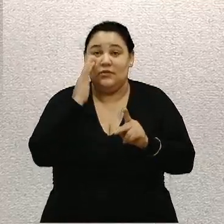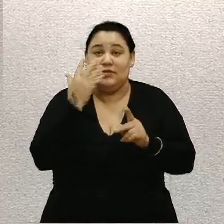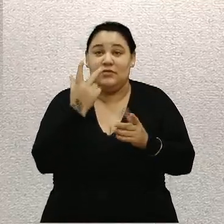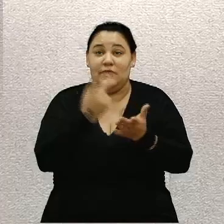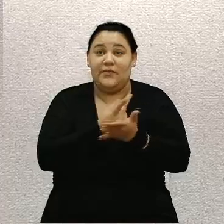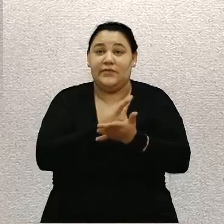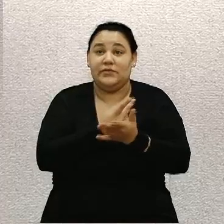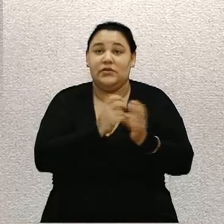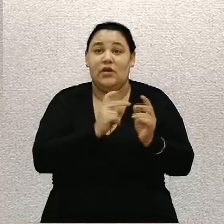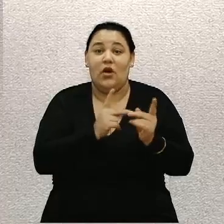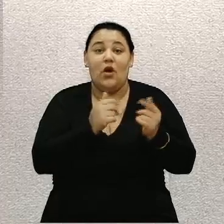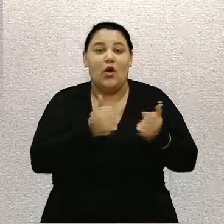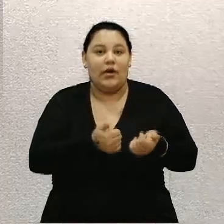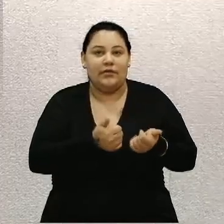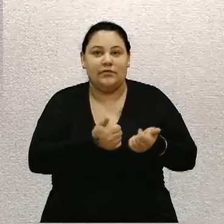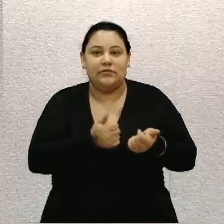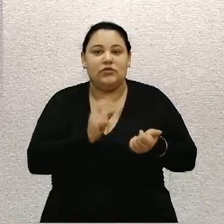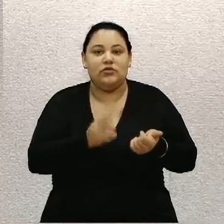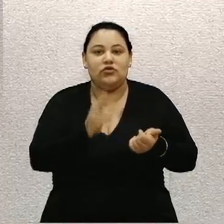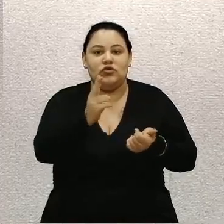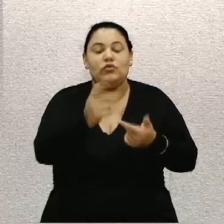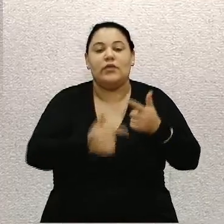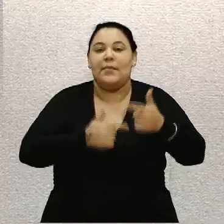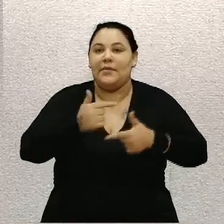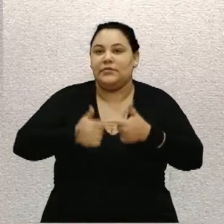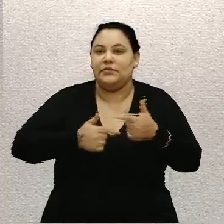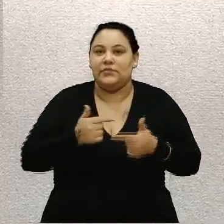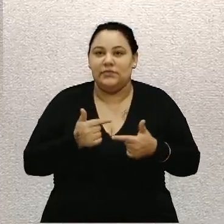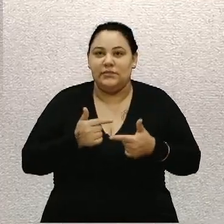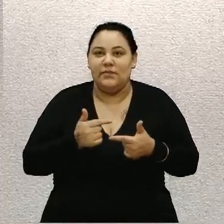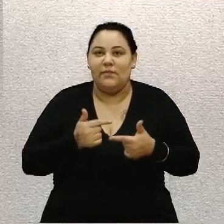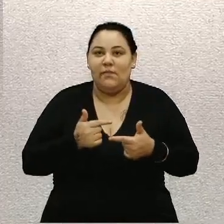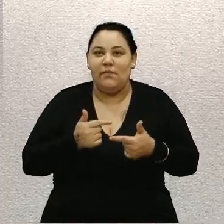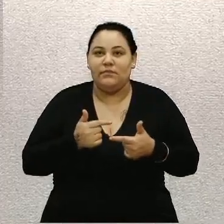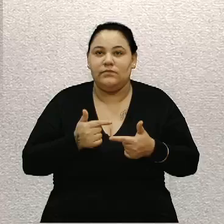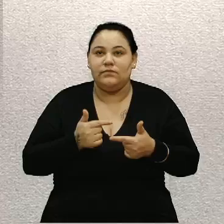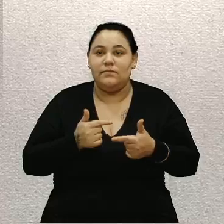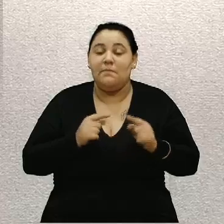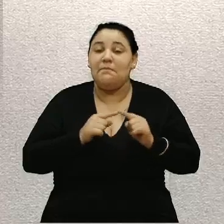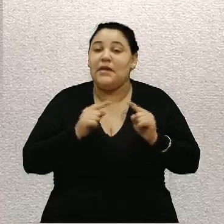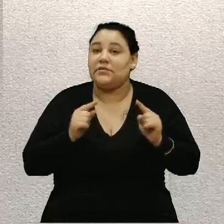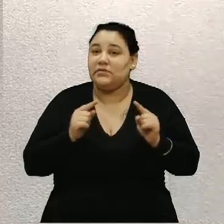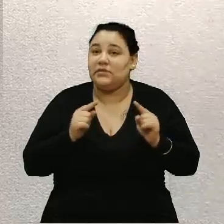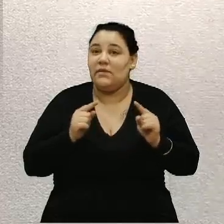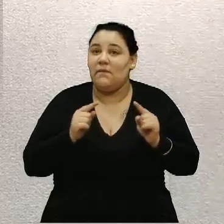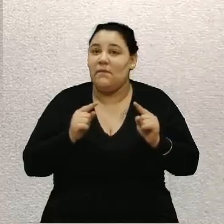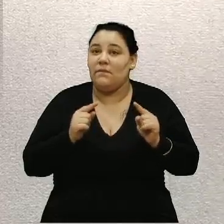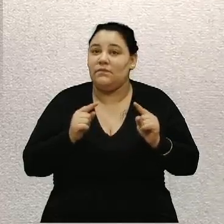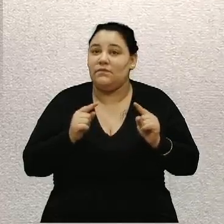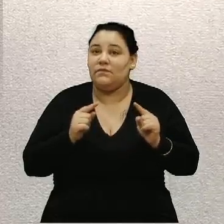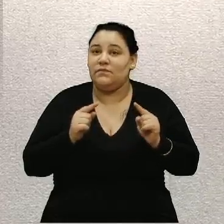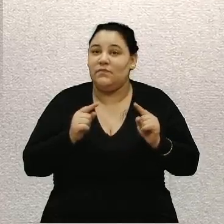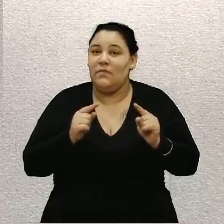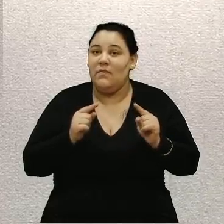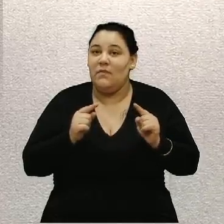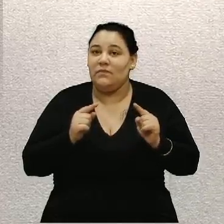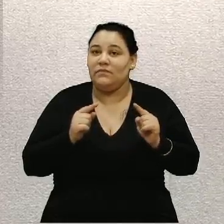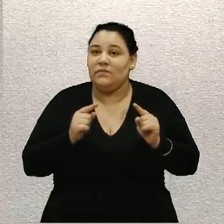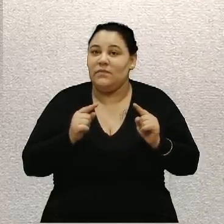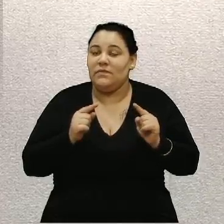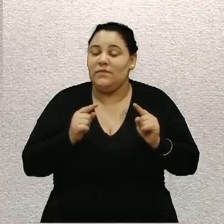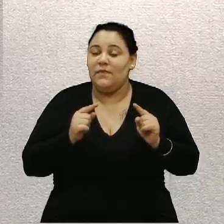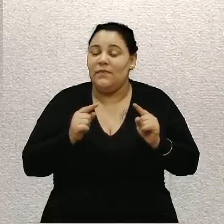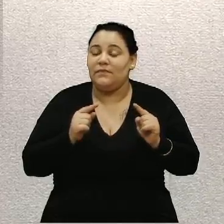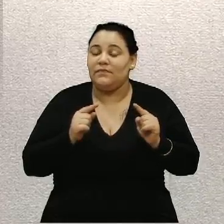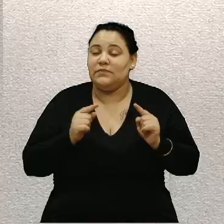tudo bem, beleza. Segue o baile e continuamos em frente. Porém, que não venham